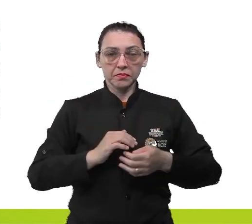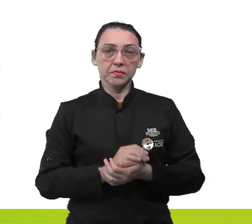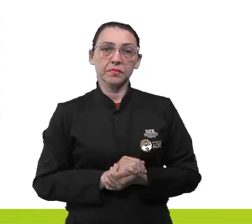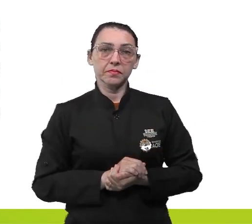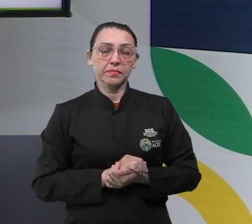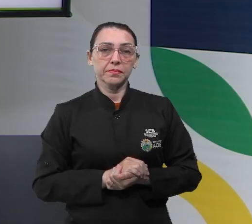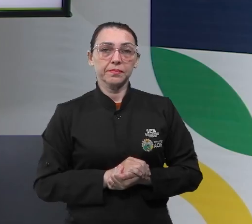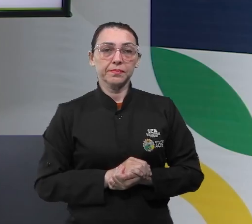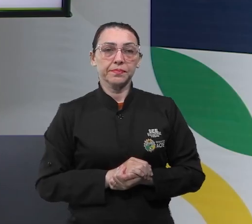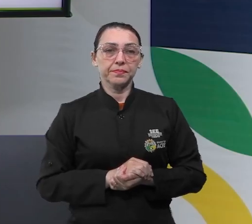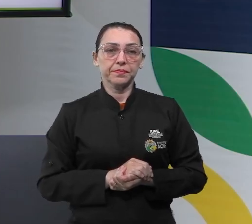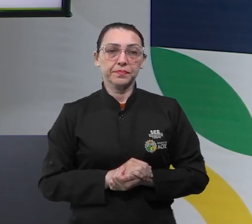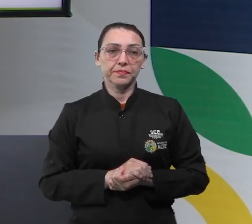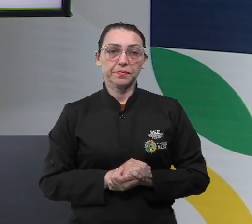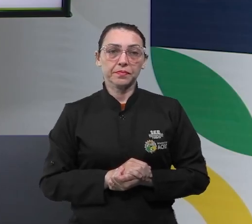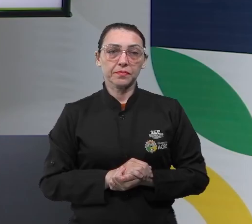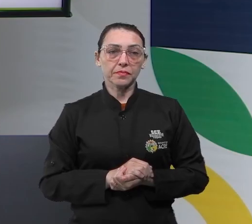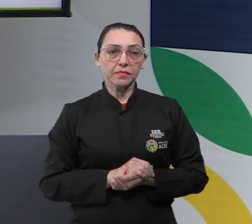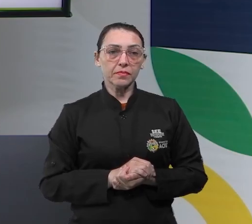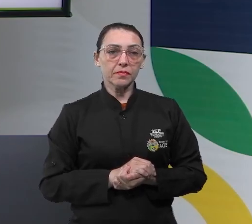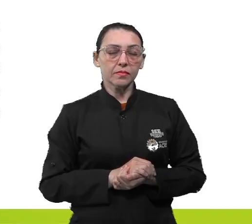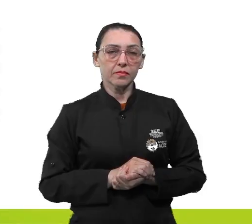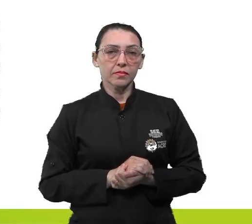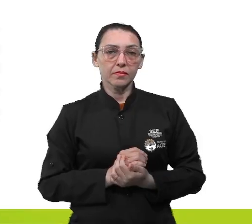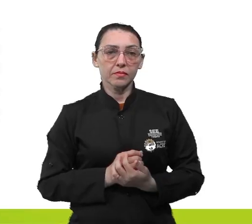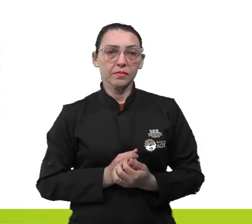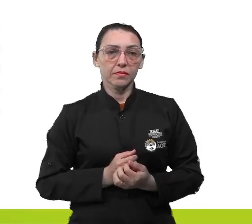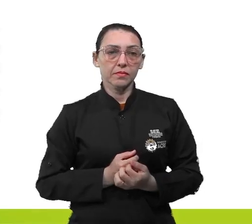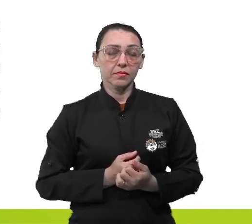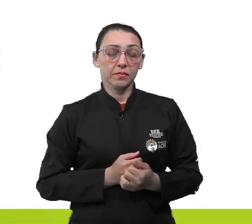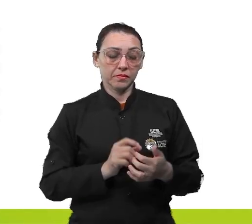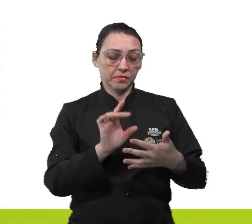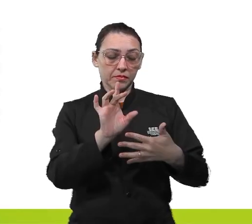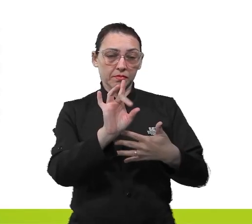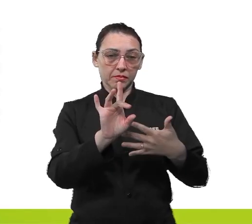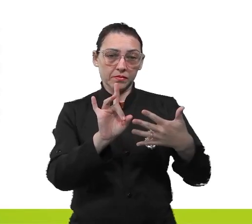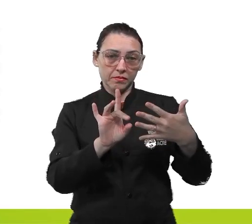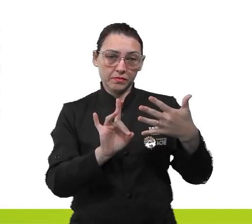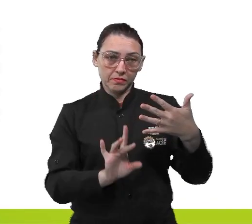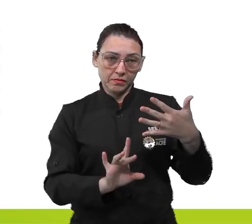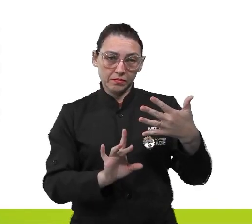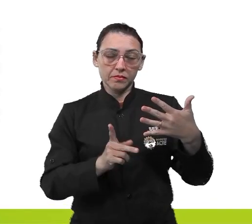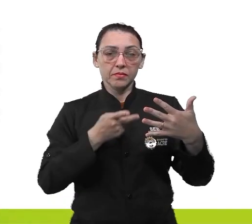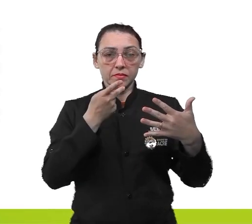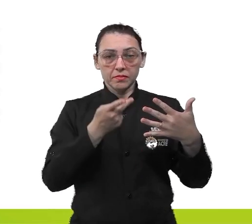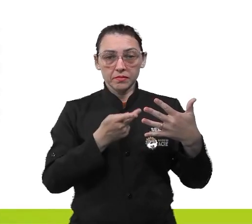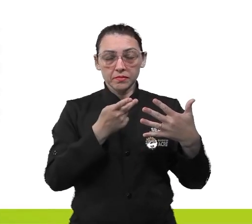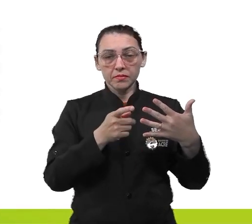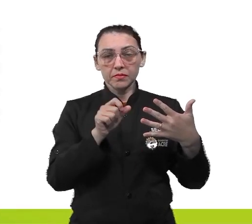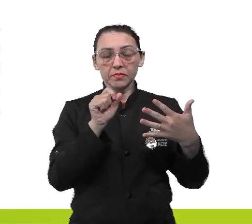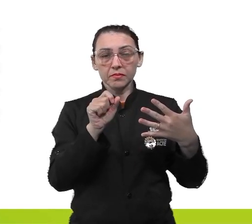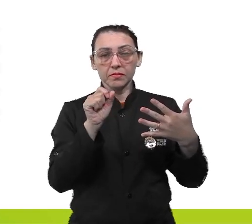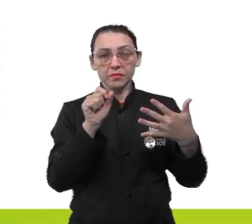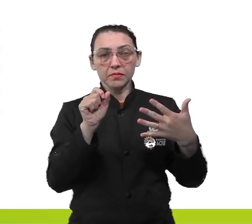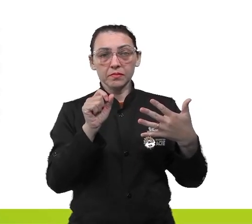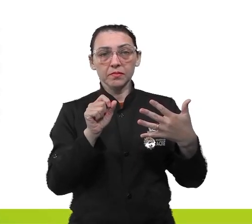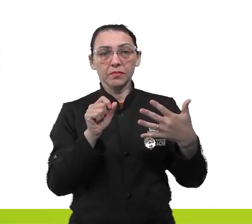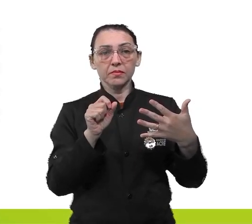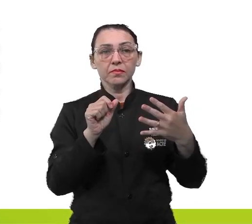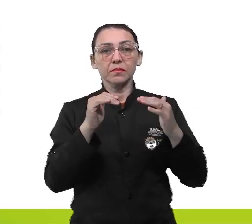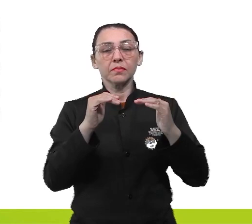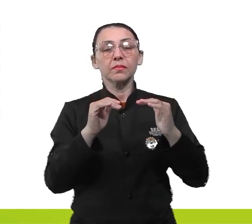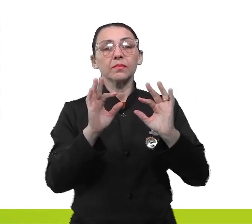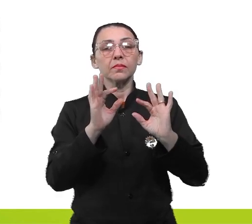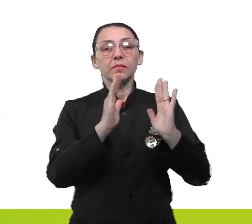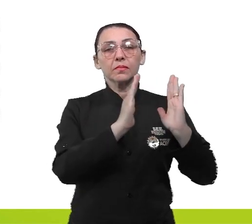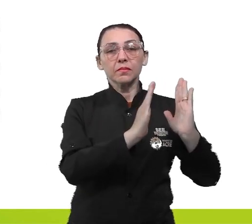ser humano por completo. Tá ok? Então, acompanha aqui, ó. Cada um dos aspectos citados é o que chamamos de nível